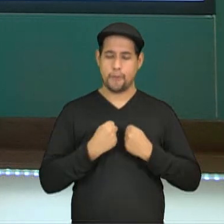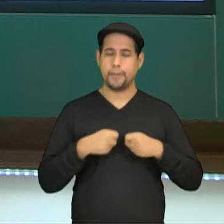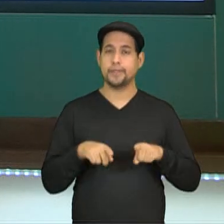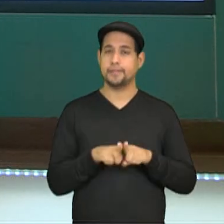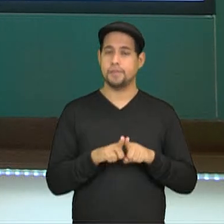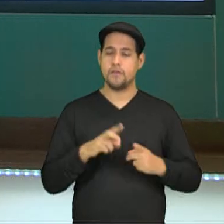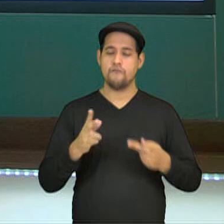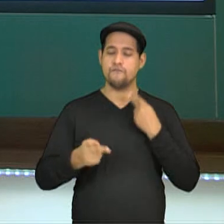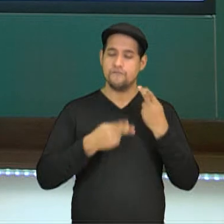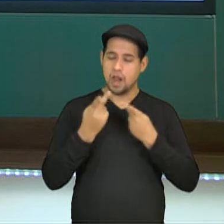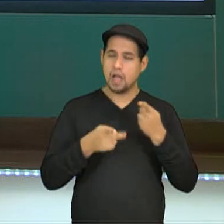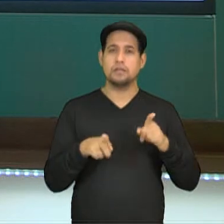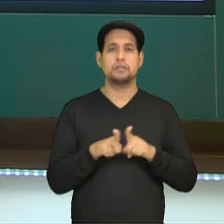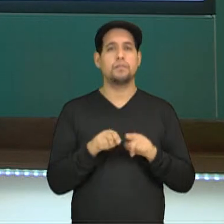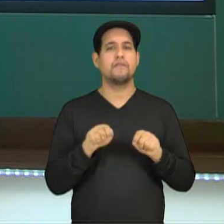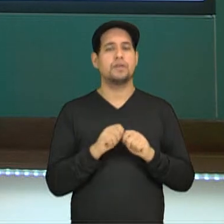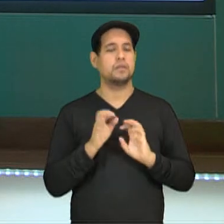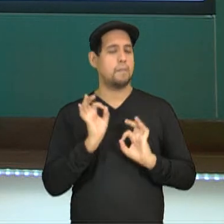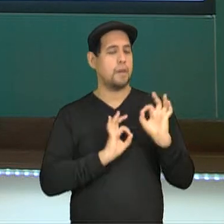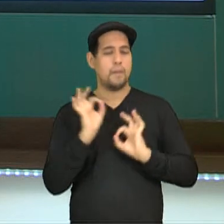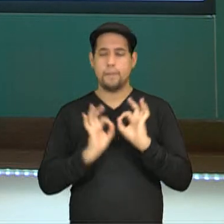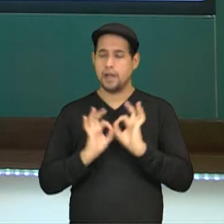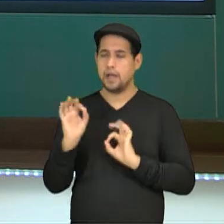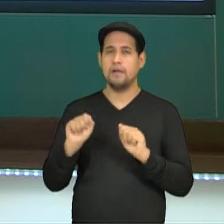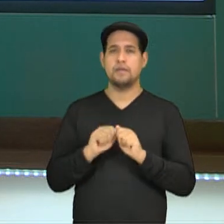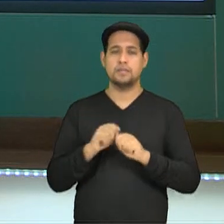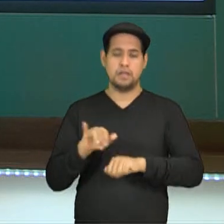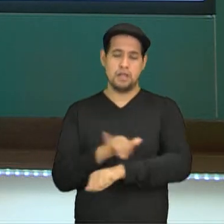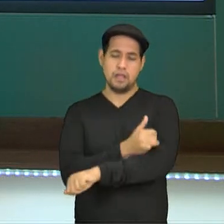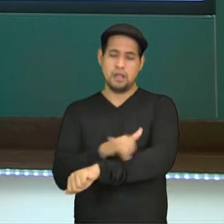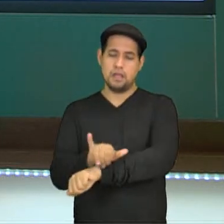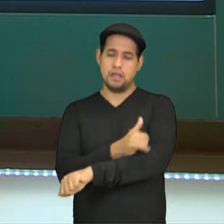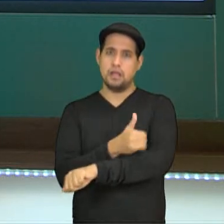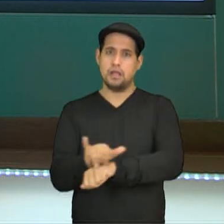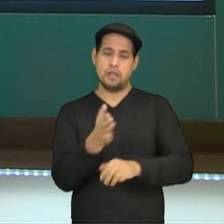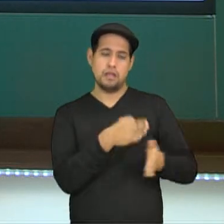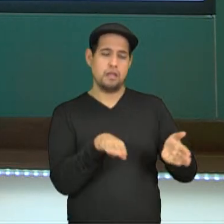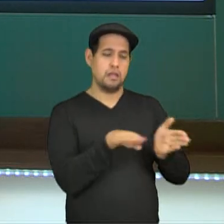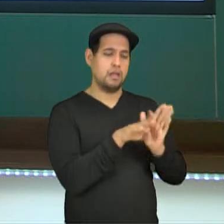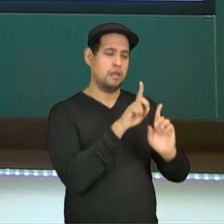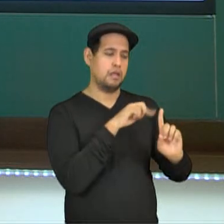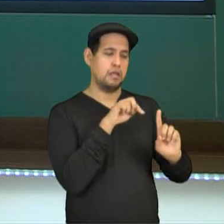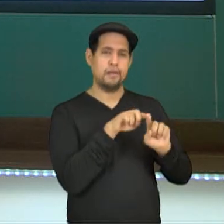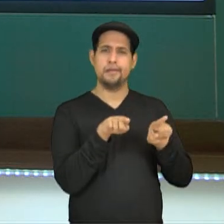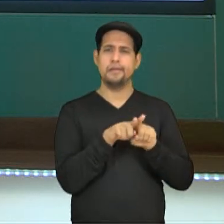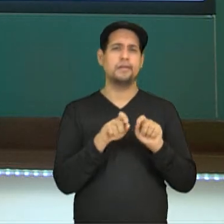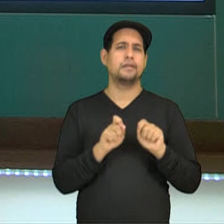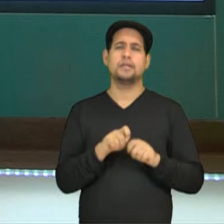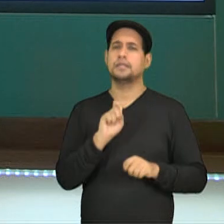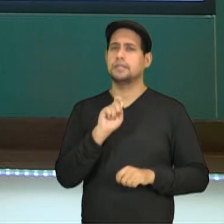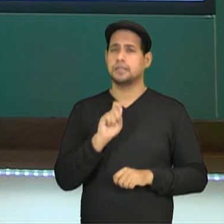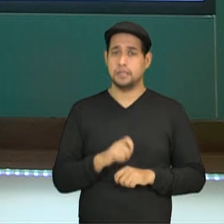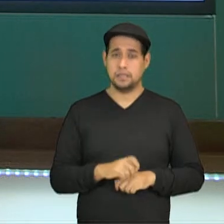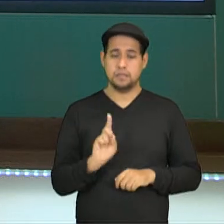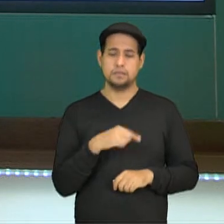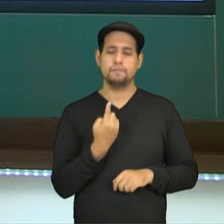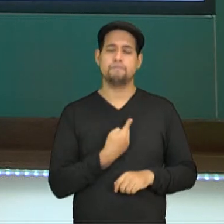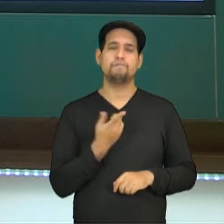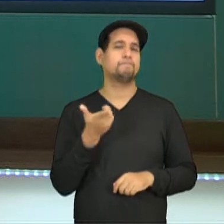inclusive, falar e fazer planos, estabelecer estratégias para atingir um objetivo, faz com que